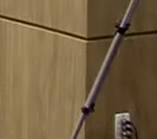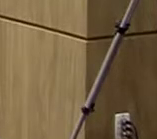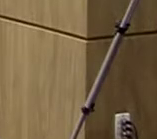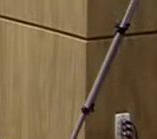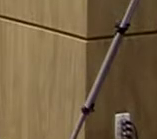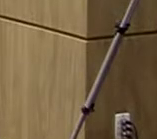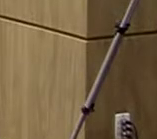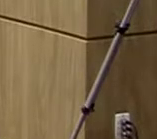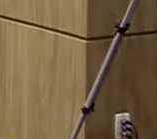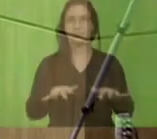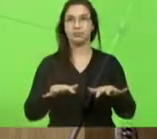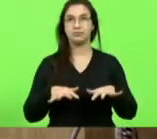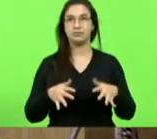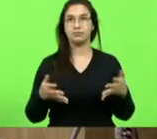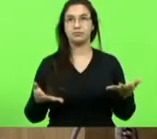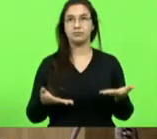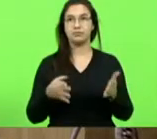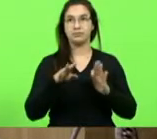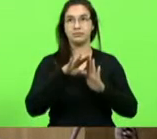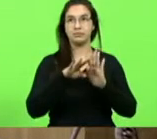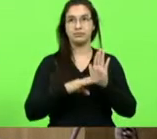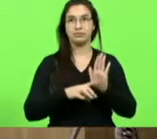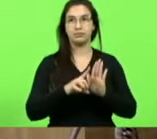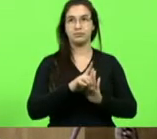Reaberta a sessão, passamos à ordem do dia.